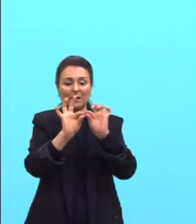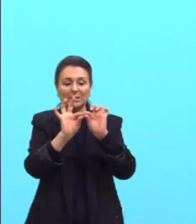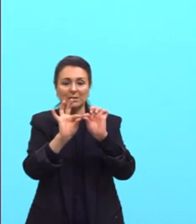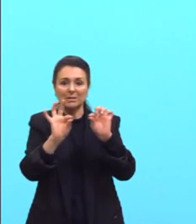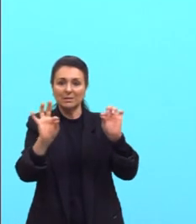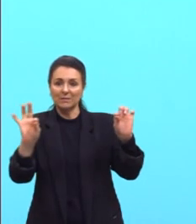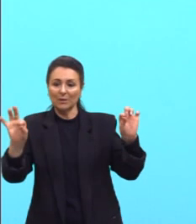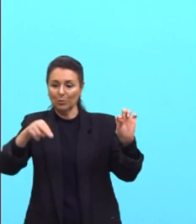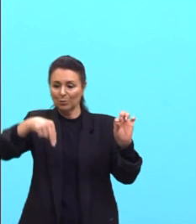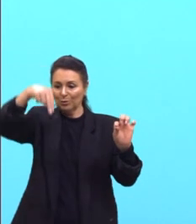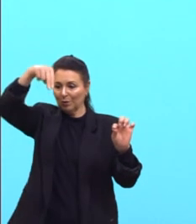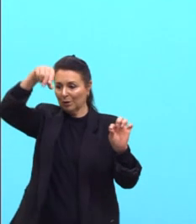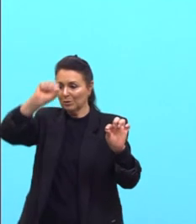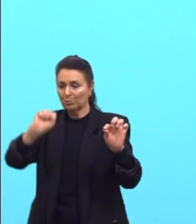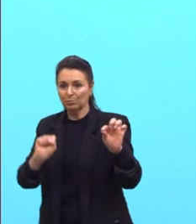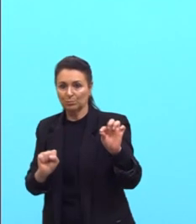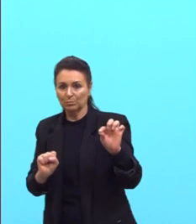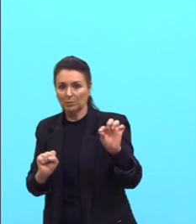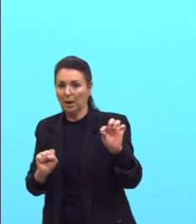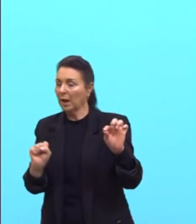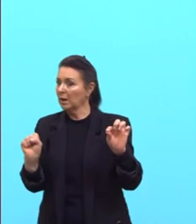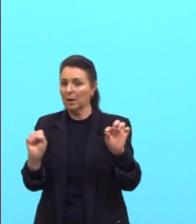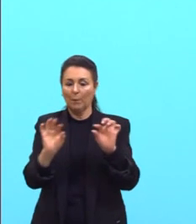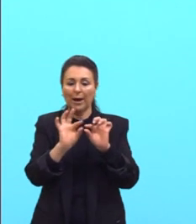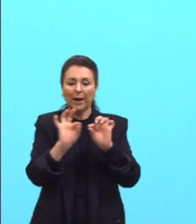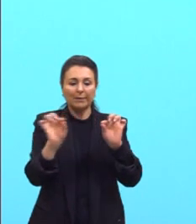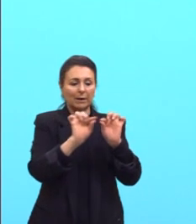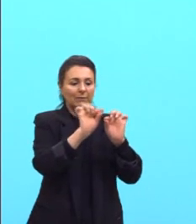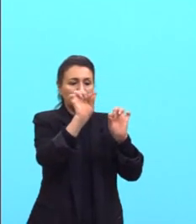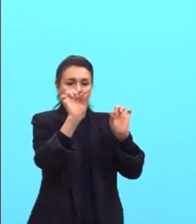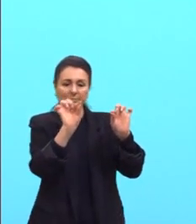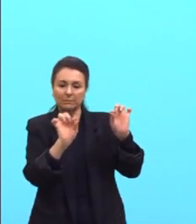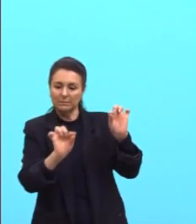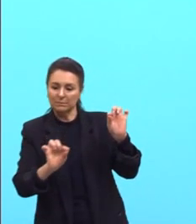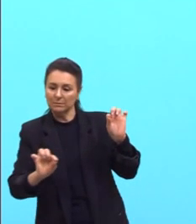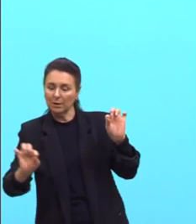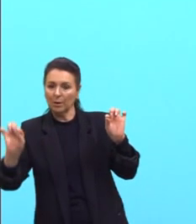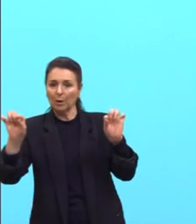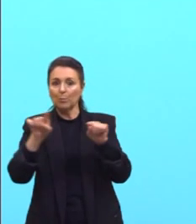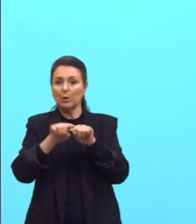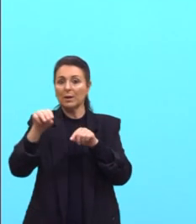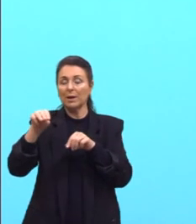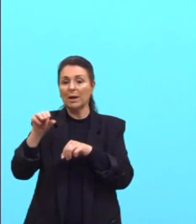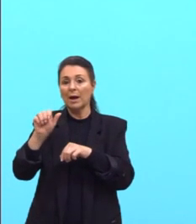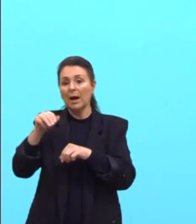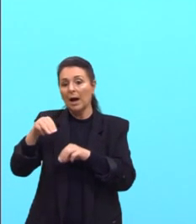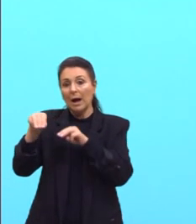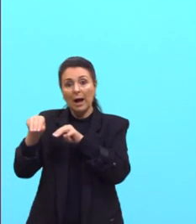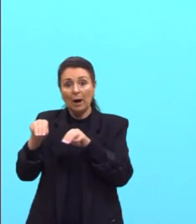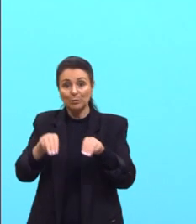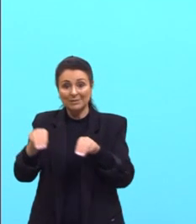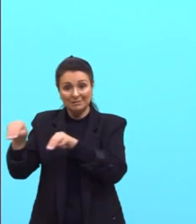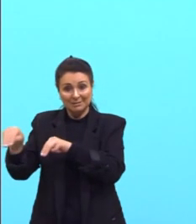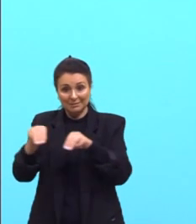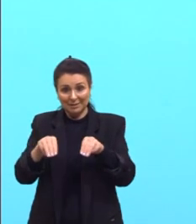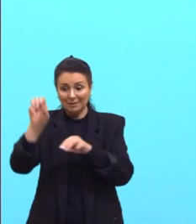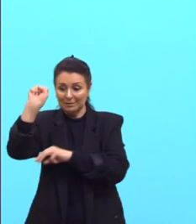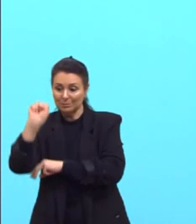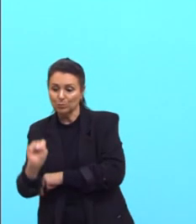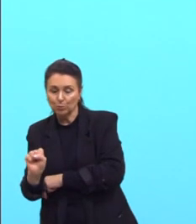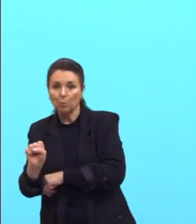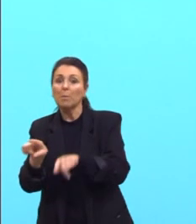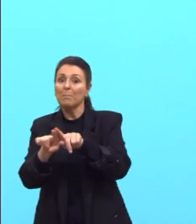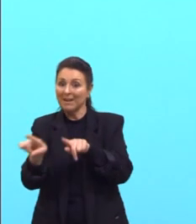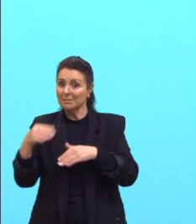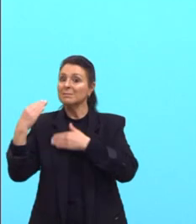norte-sul aqui para vocês ela não é uma linha reta né Porque a Austrália tá bem no sul e ela é considerada um